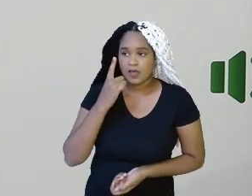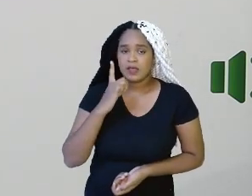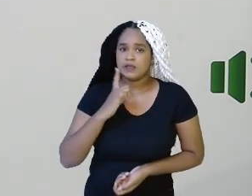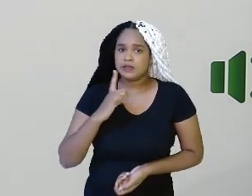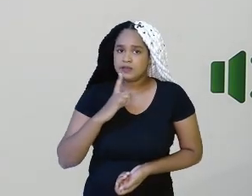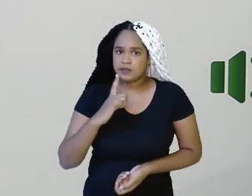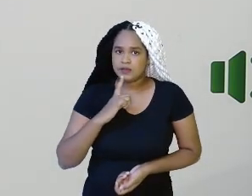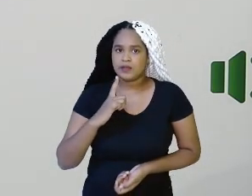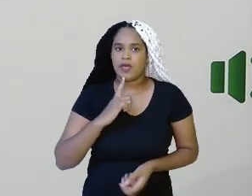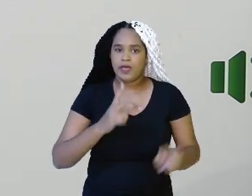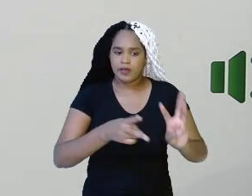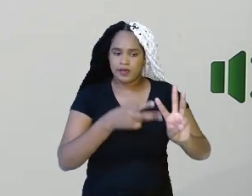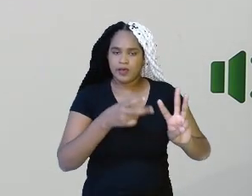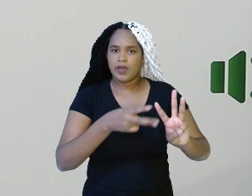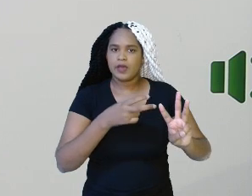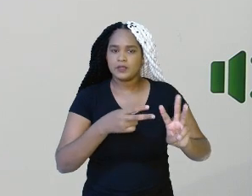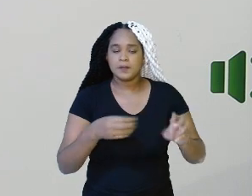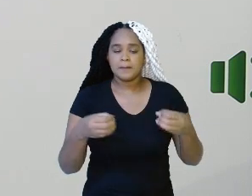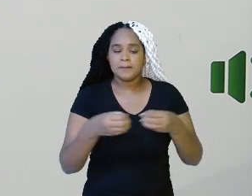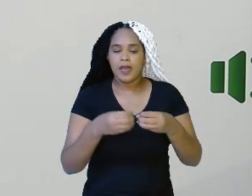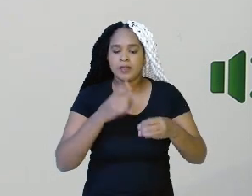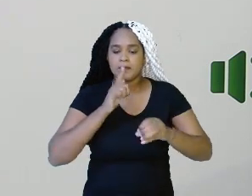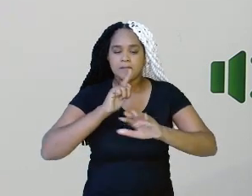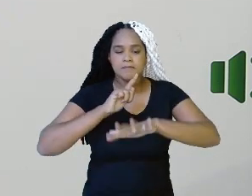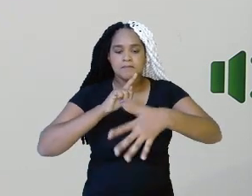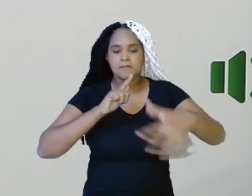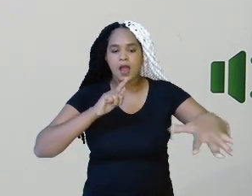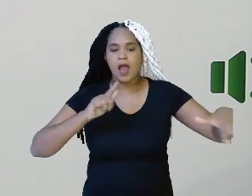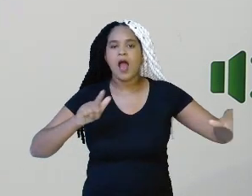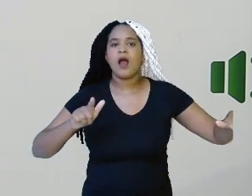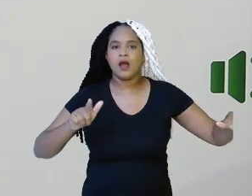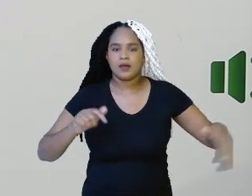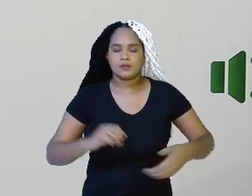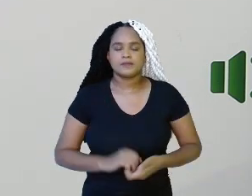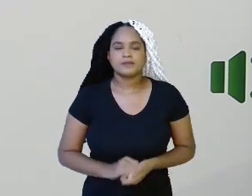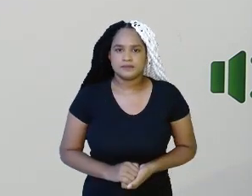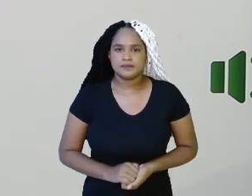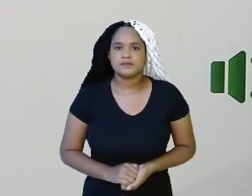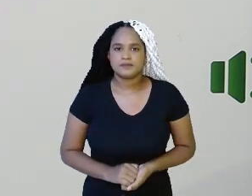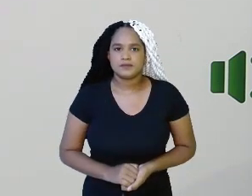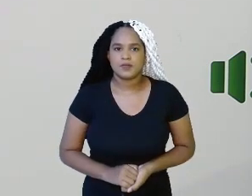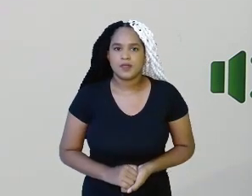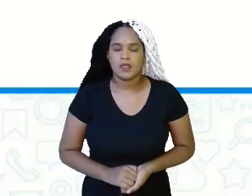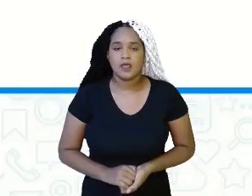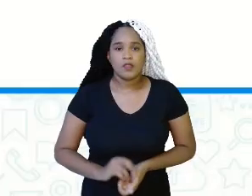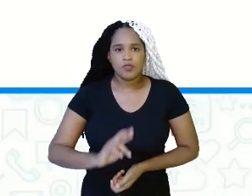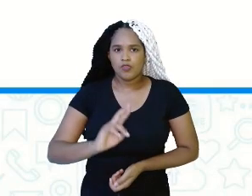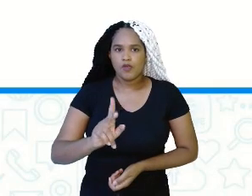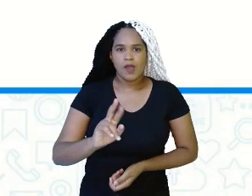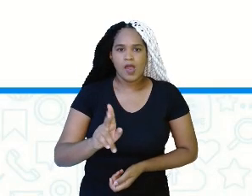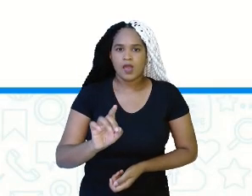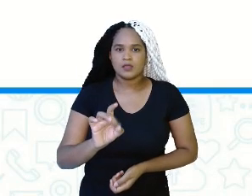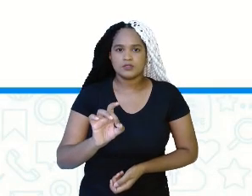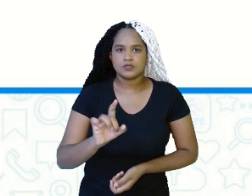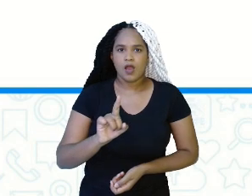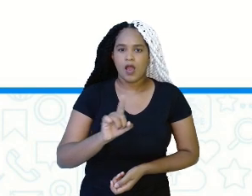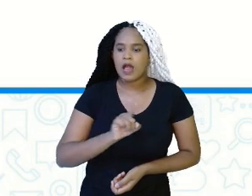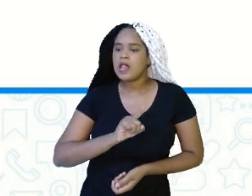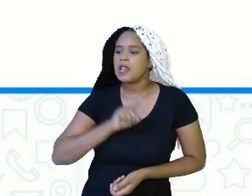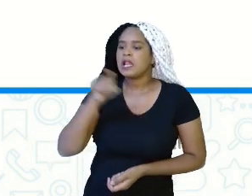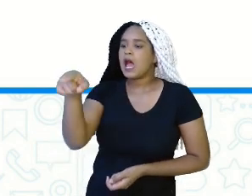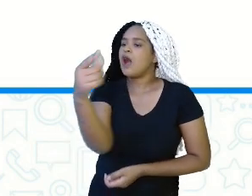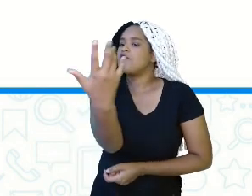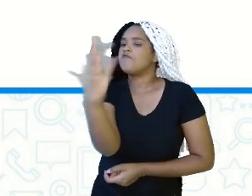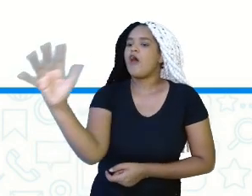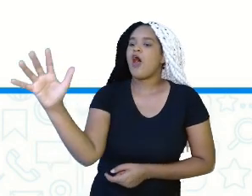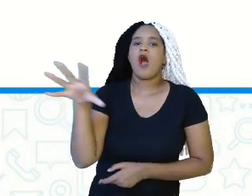a beira-mar. Então, tem indígena, desculpa, morando até a beira-mar. Então, não existe essa coisa de você falar, só existe